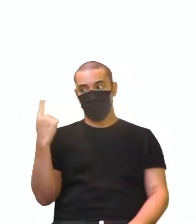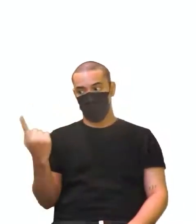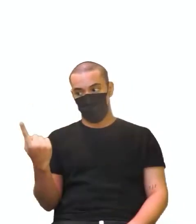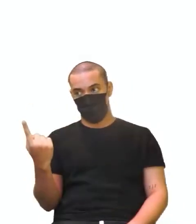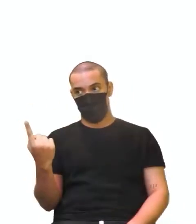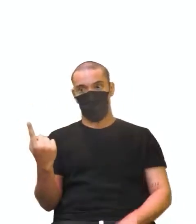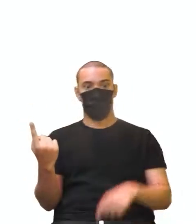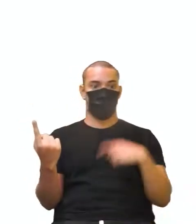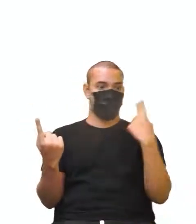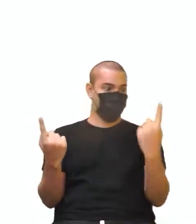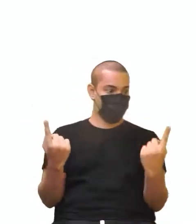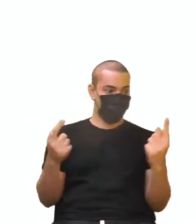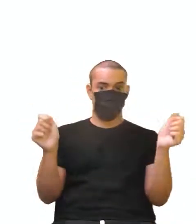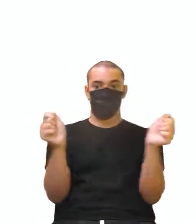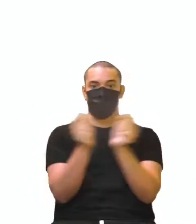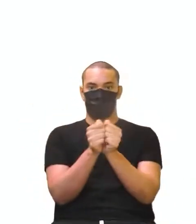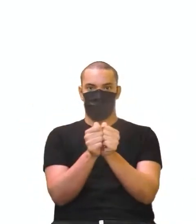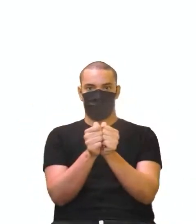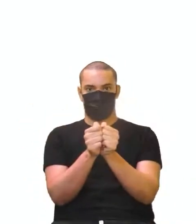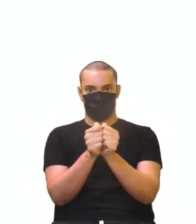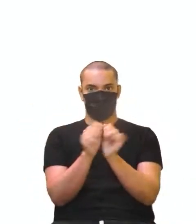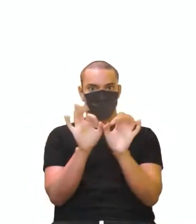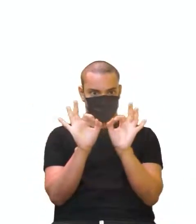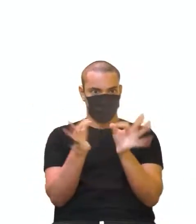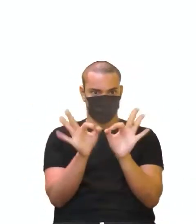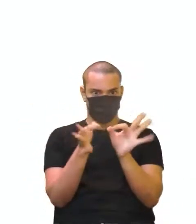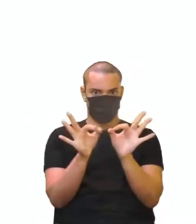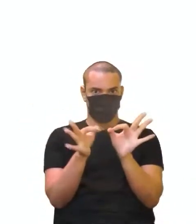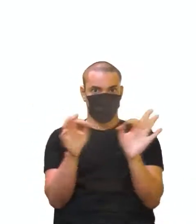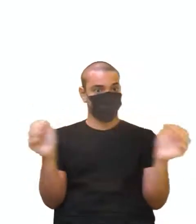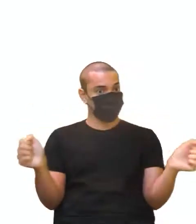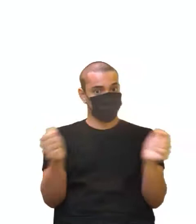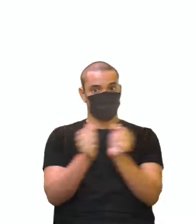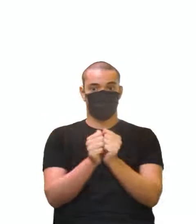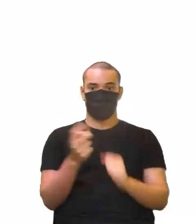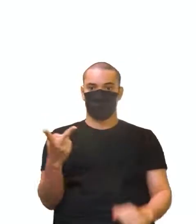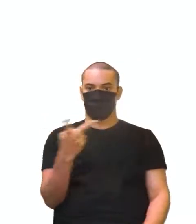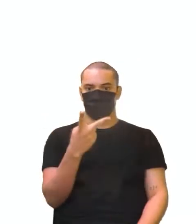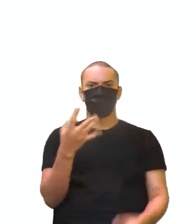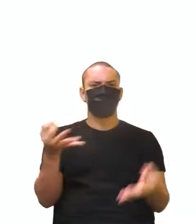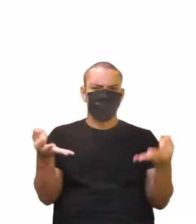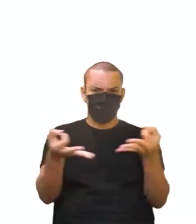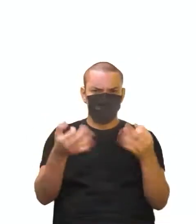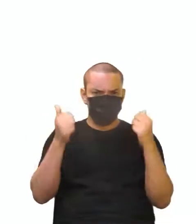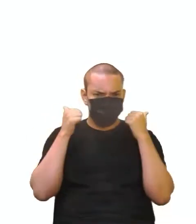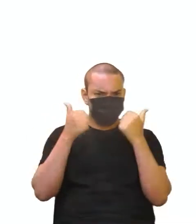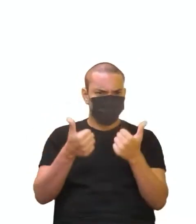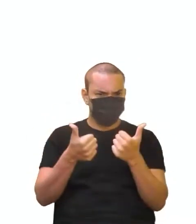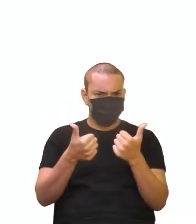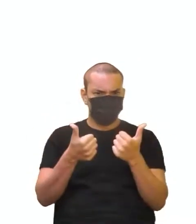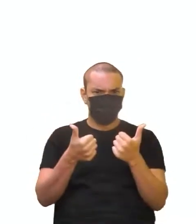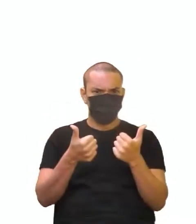evento acontecer junto com o outro, um e outro simultaneamente. Junto. Exatamente. Perfeito, galera.